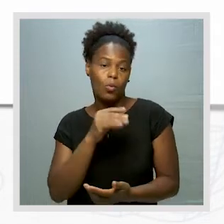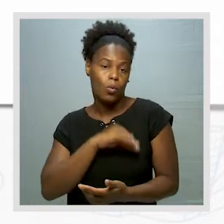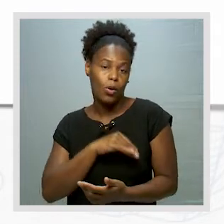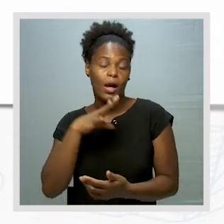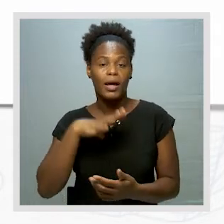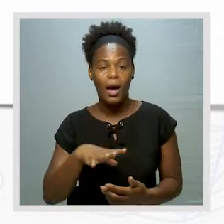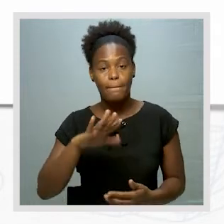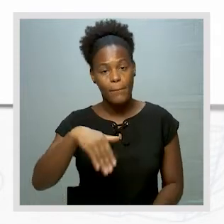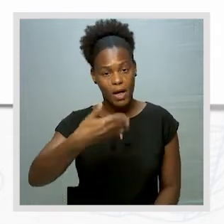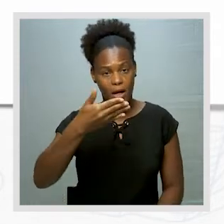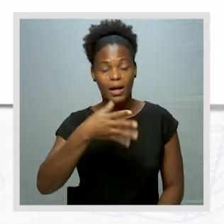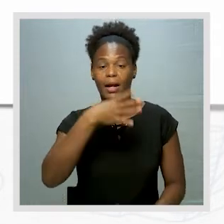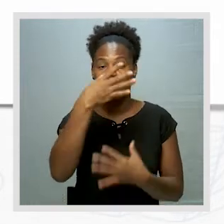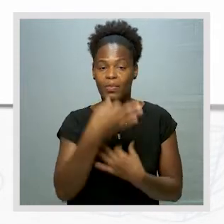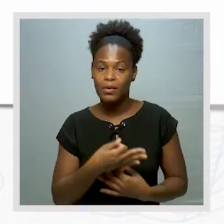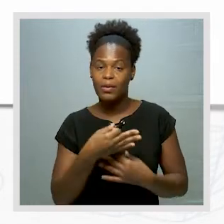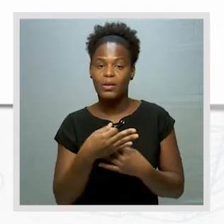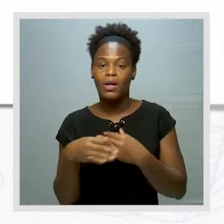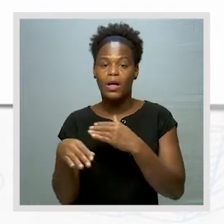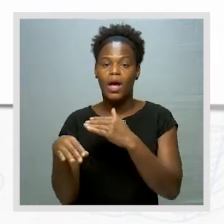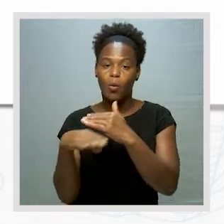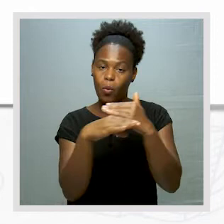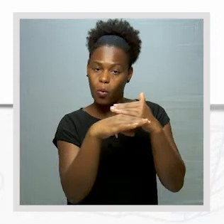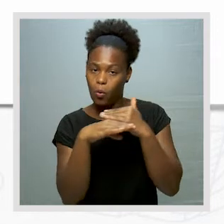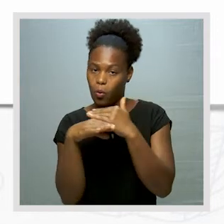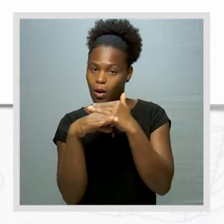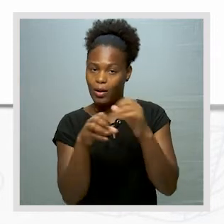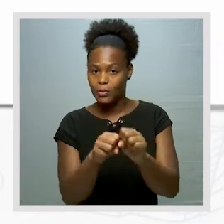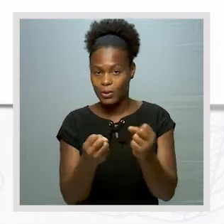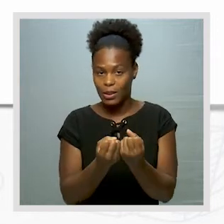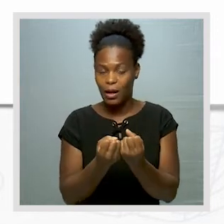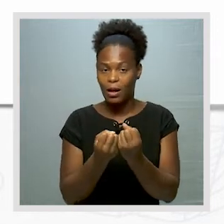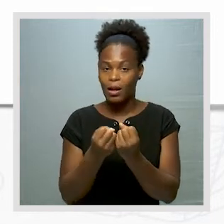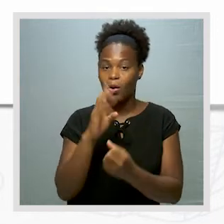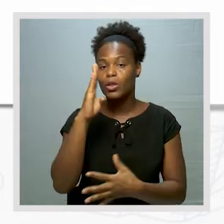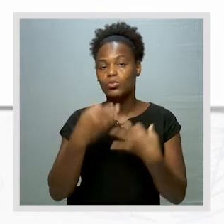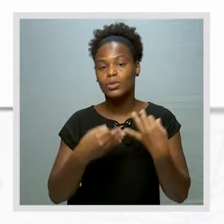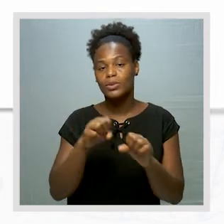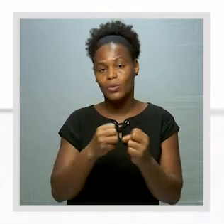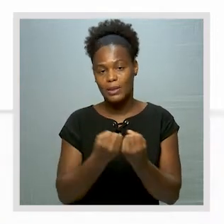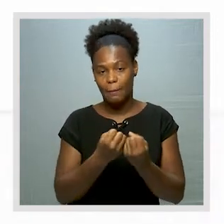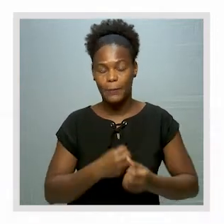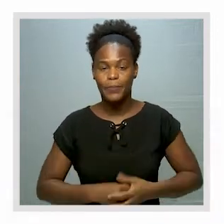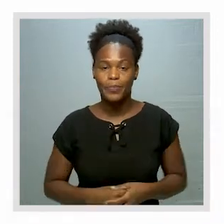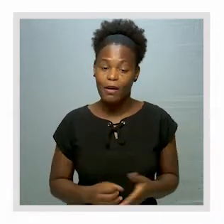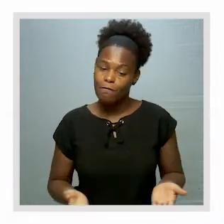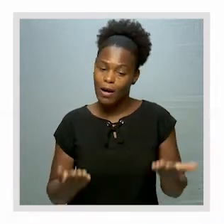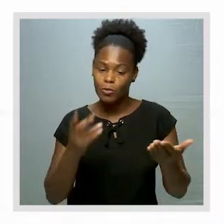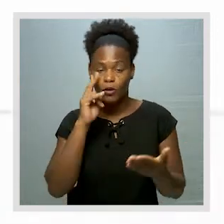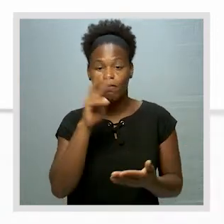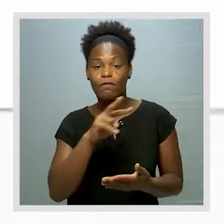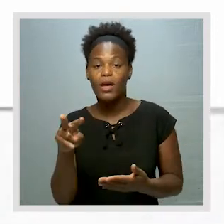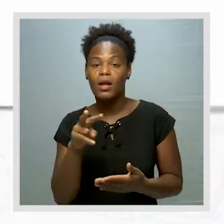pretende essencialmente garantir a equidade social, a justiça social. Vamos